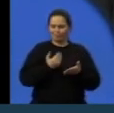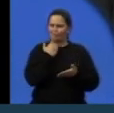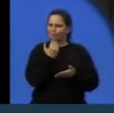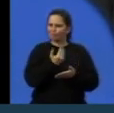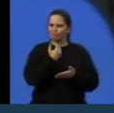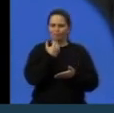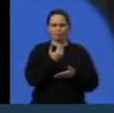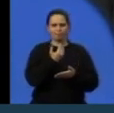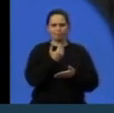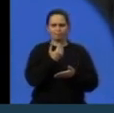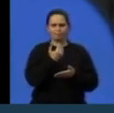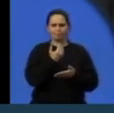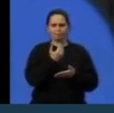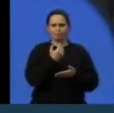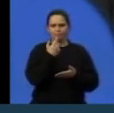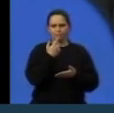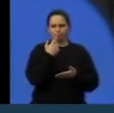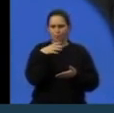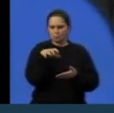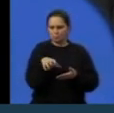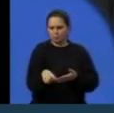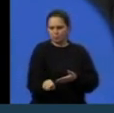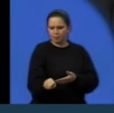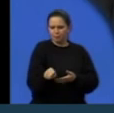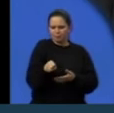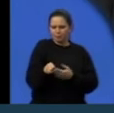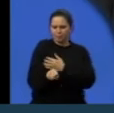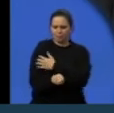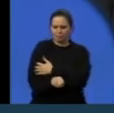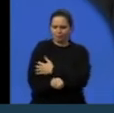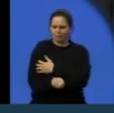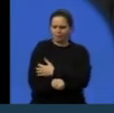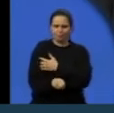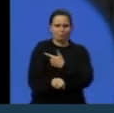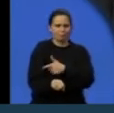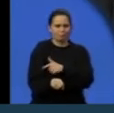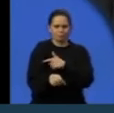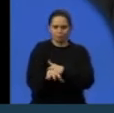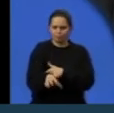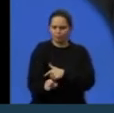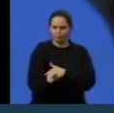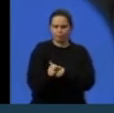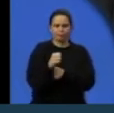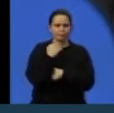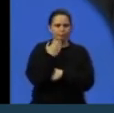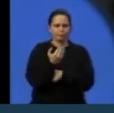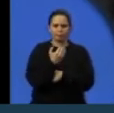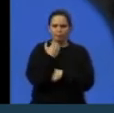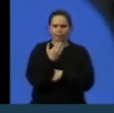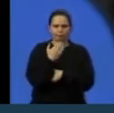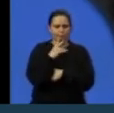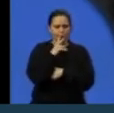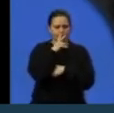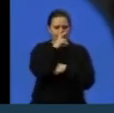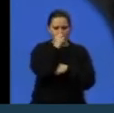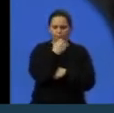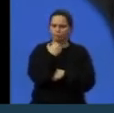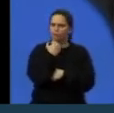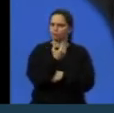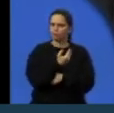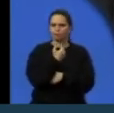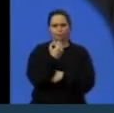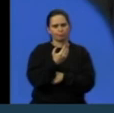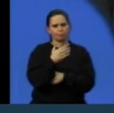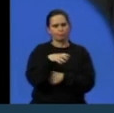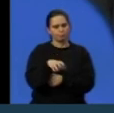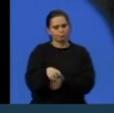de ter a firmeza muscular, de segurar algo com mais tranquilidade, de